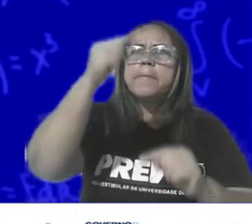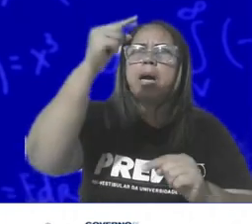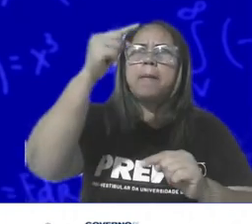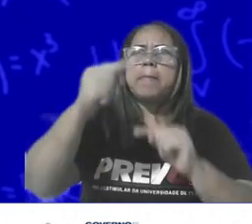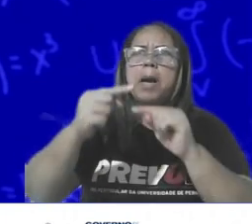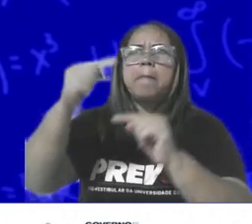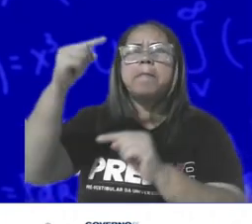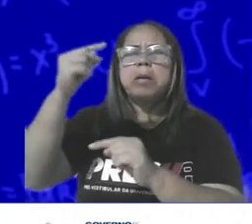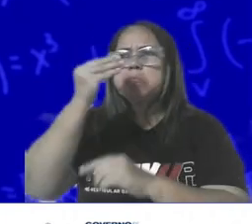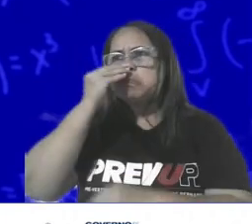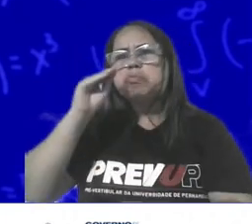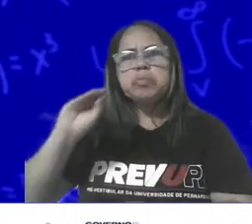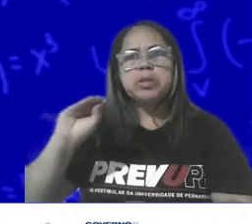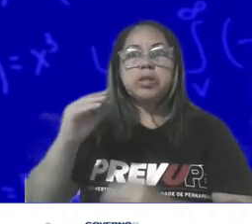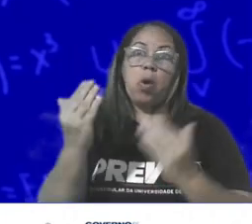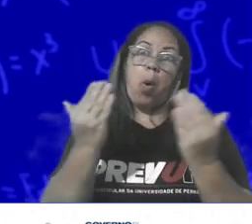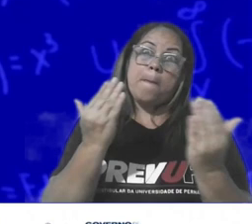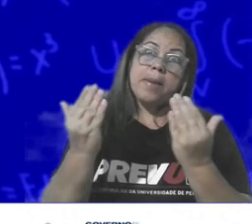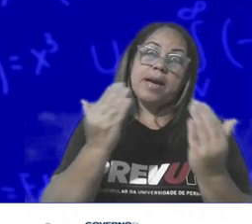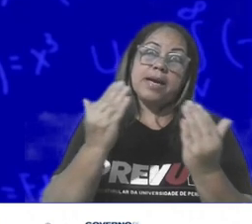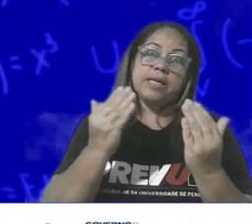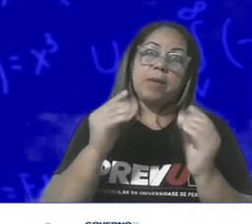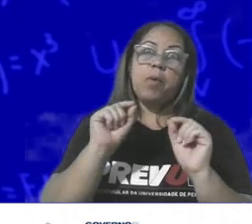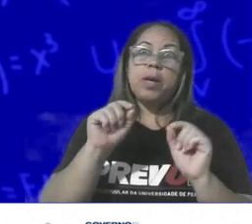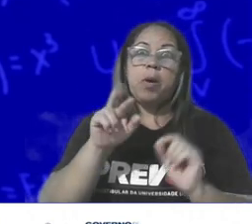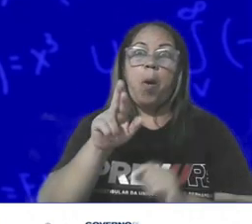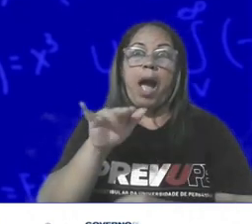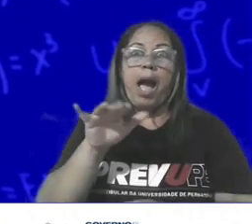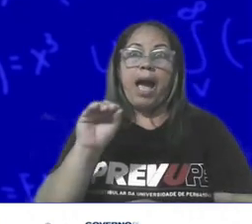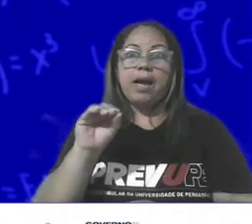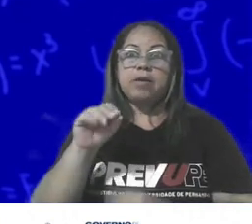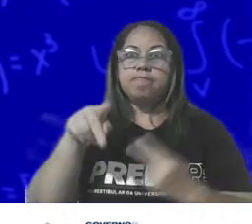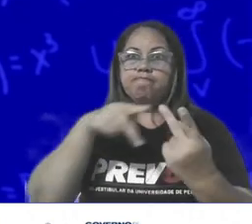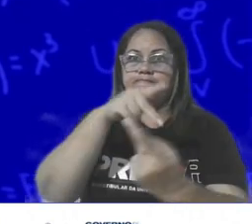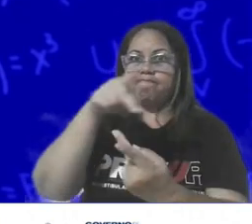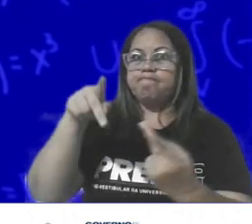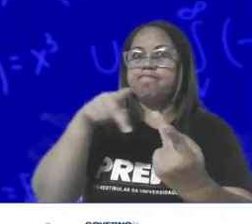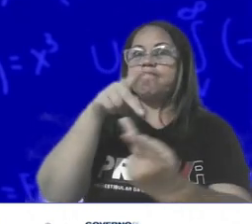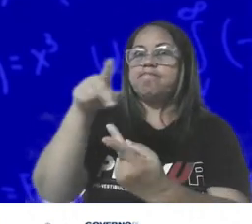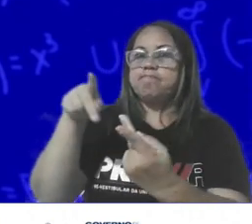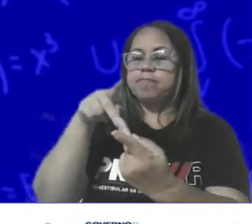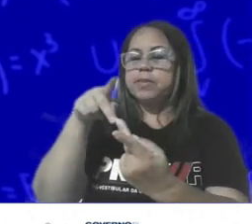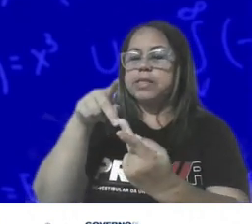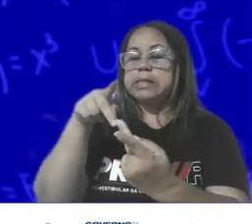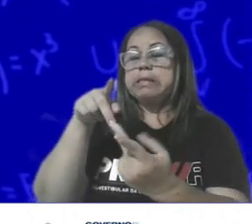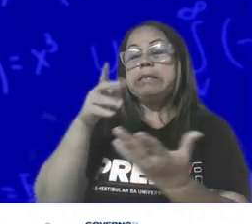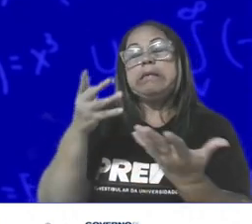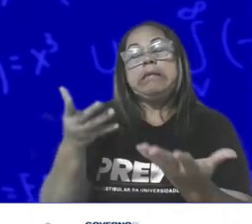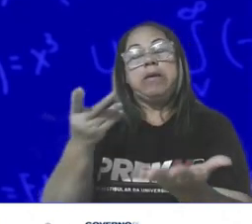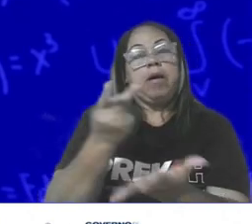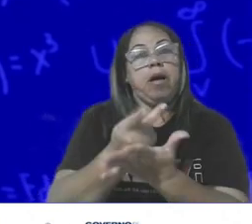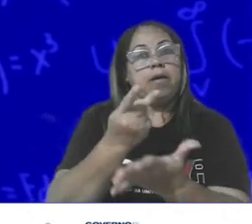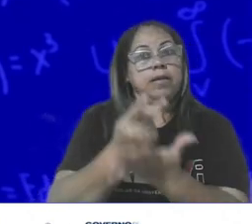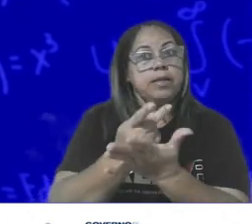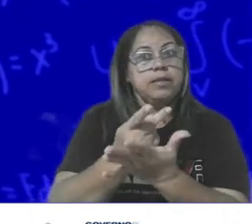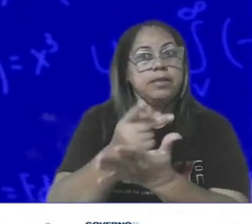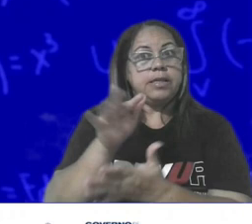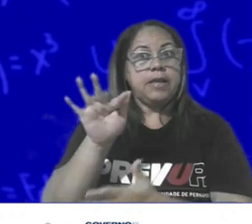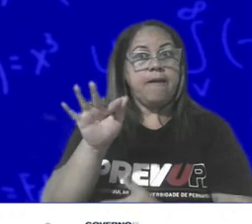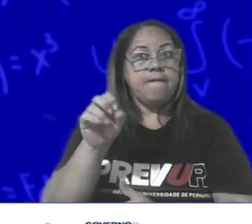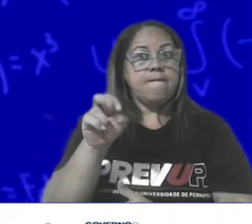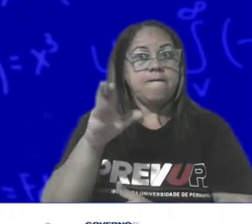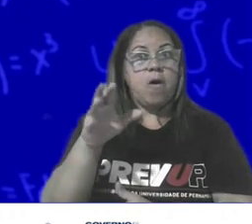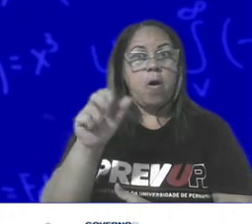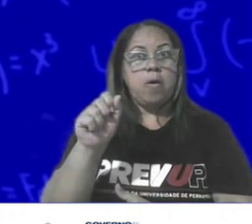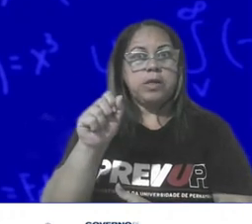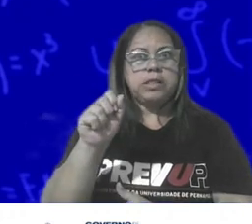altura comparada com o raio do planeta. Então, esta força